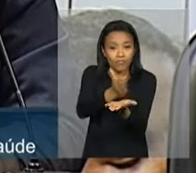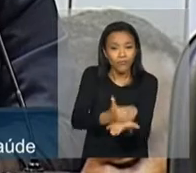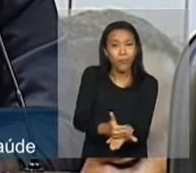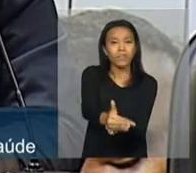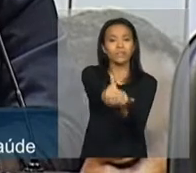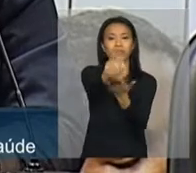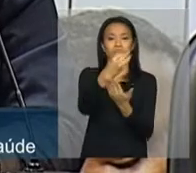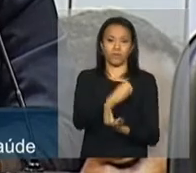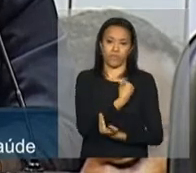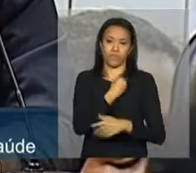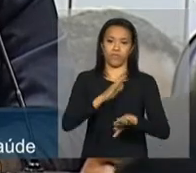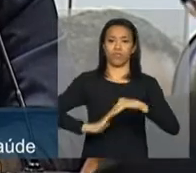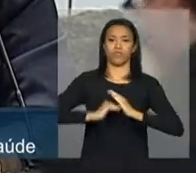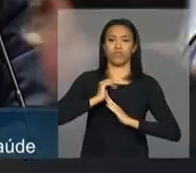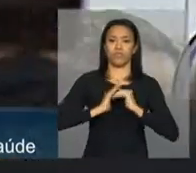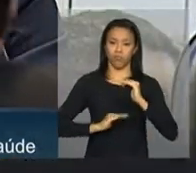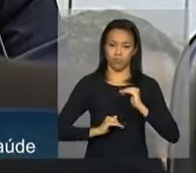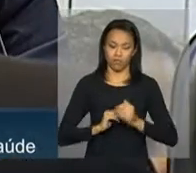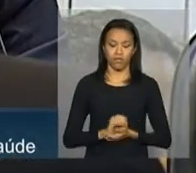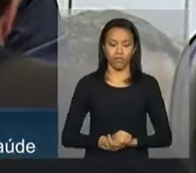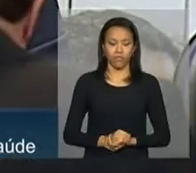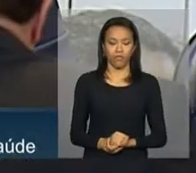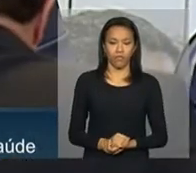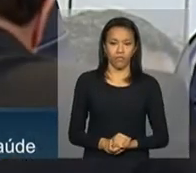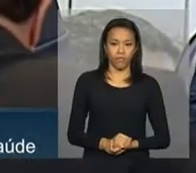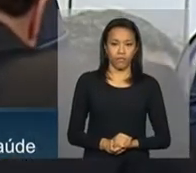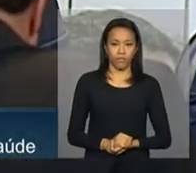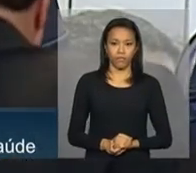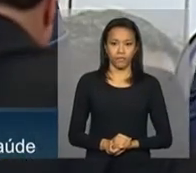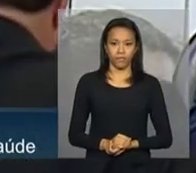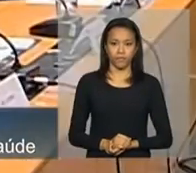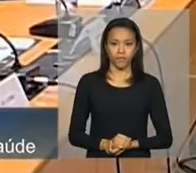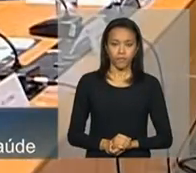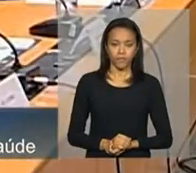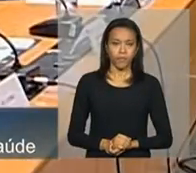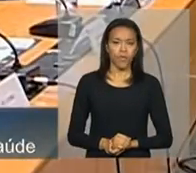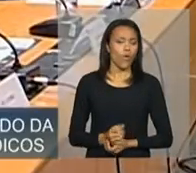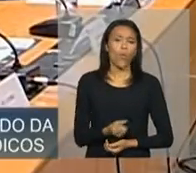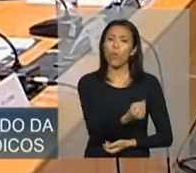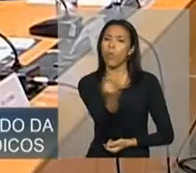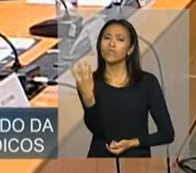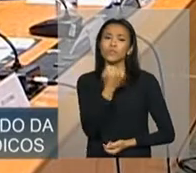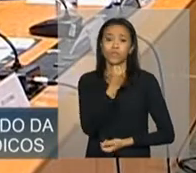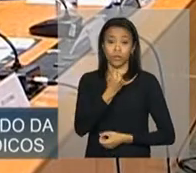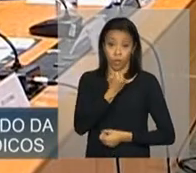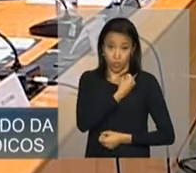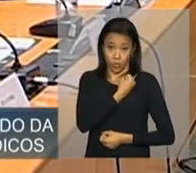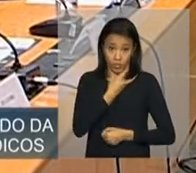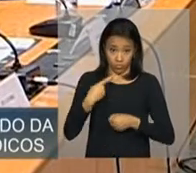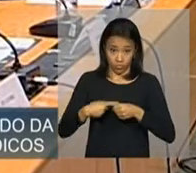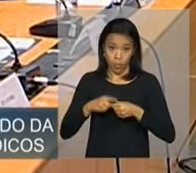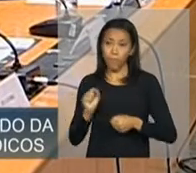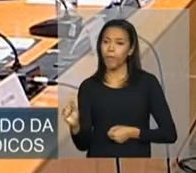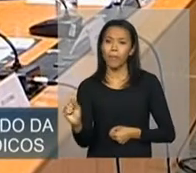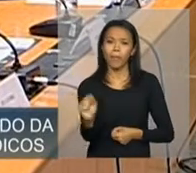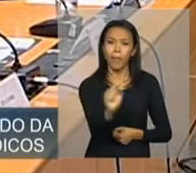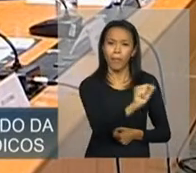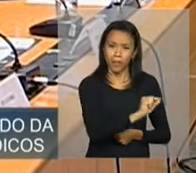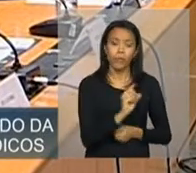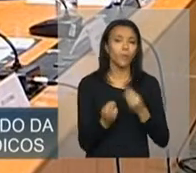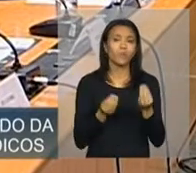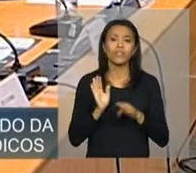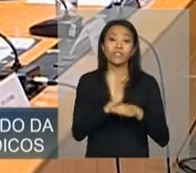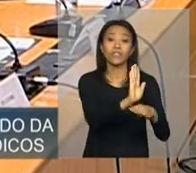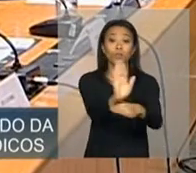da sua vida profissional próximo 1 o número de municípios atendidos nós temos aí